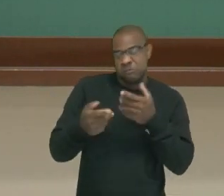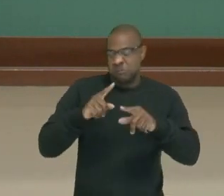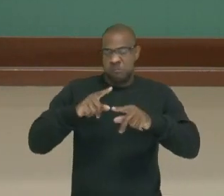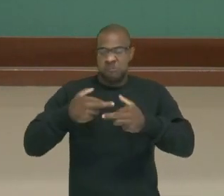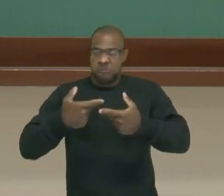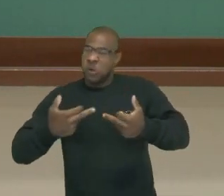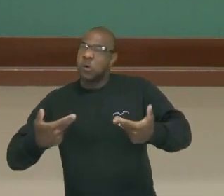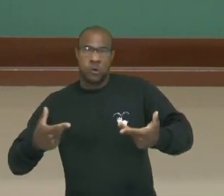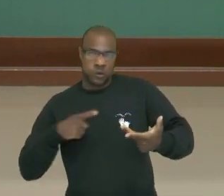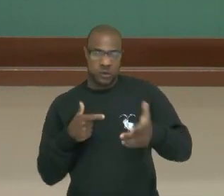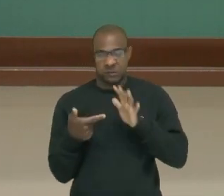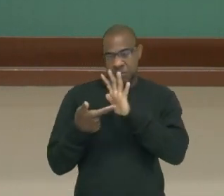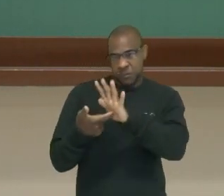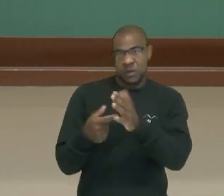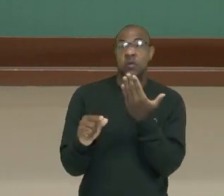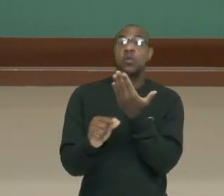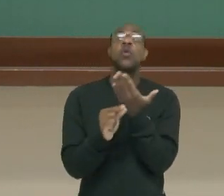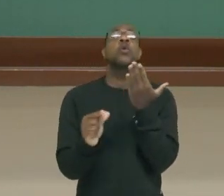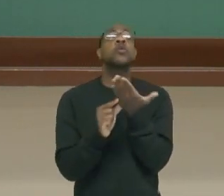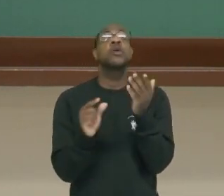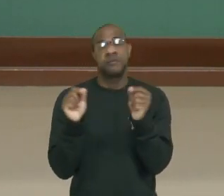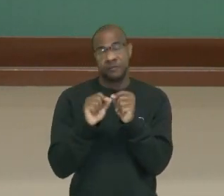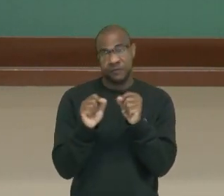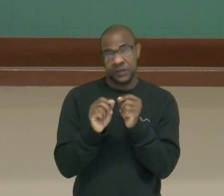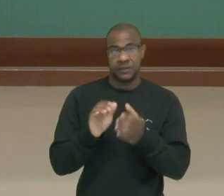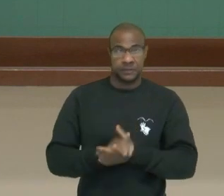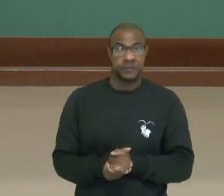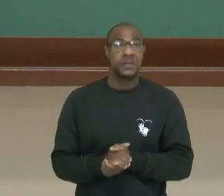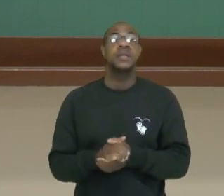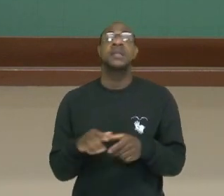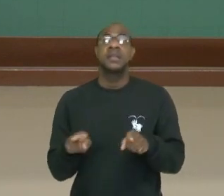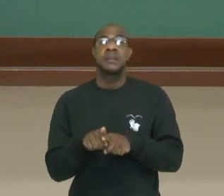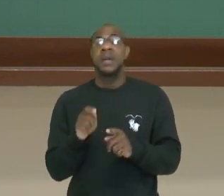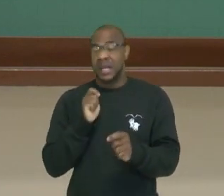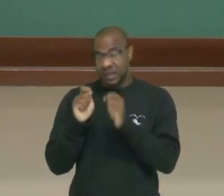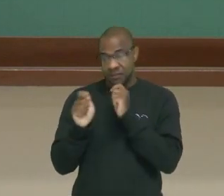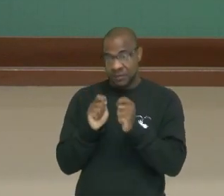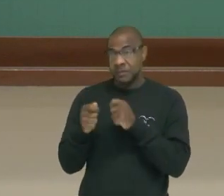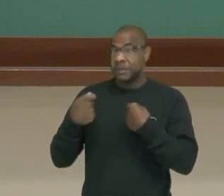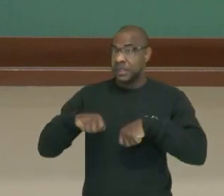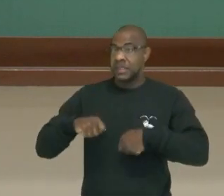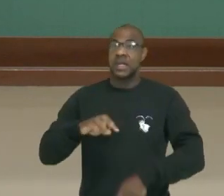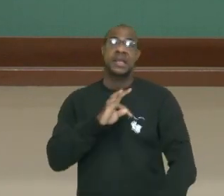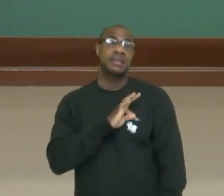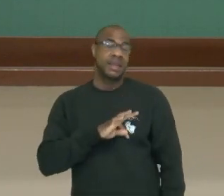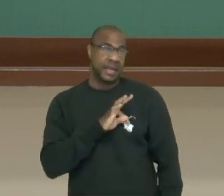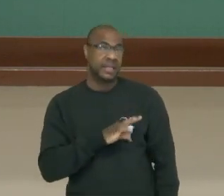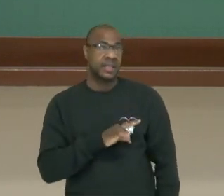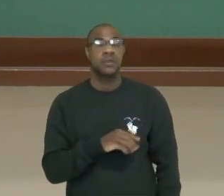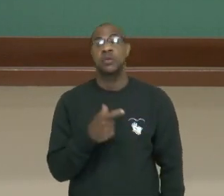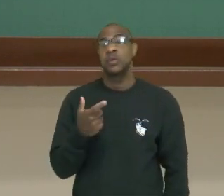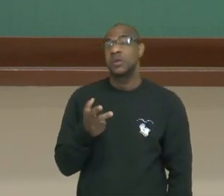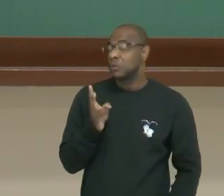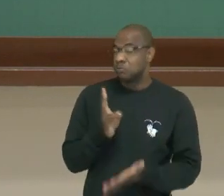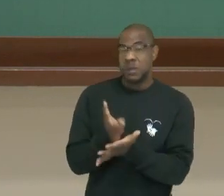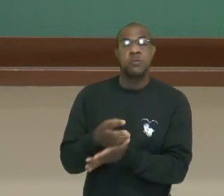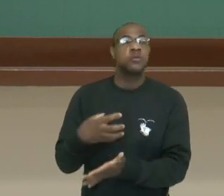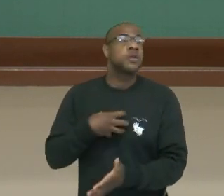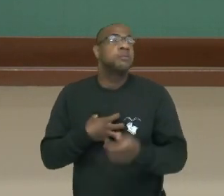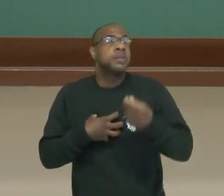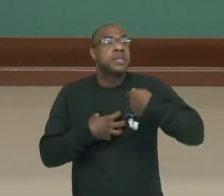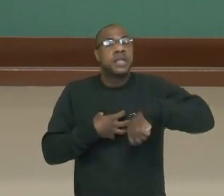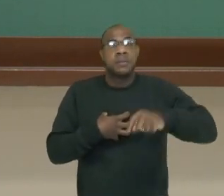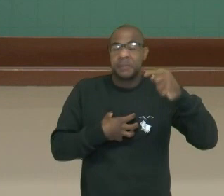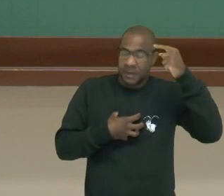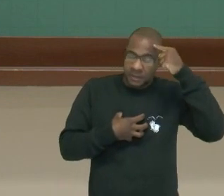daquele autor, daquele cantor. Ainda a entrevista que é técnica. Da mesma maneira, podemos pensar em